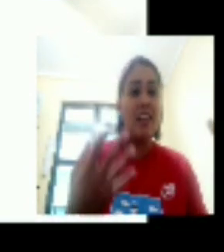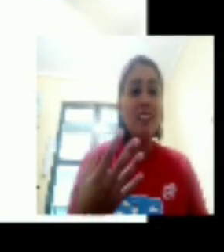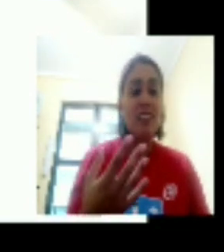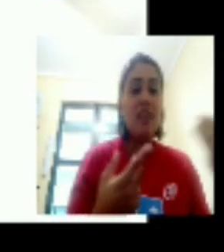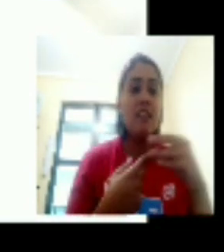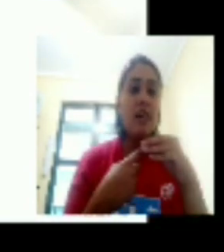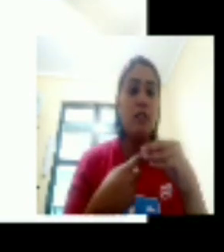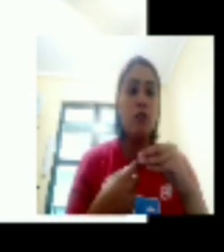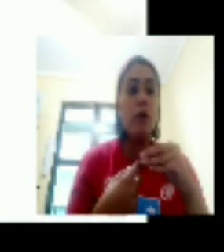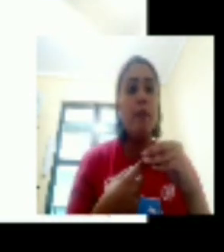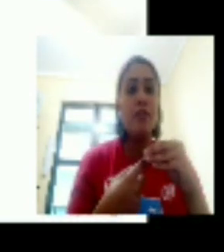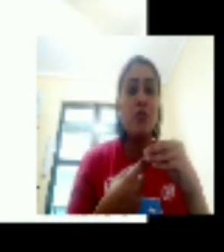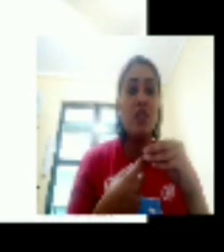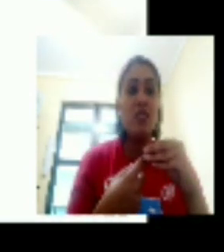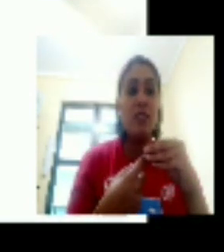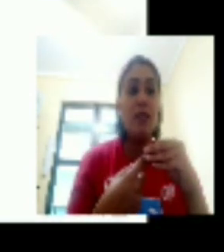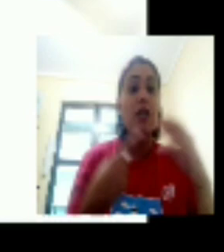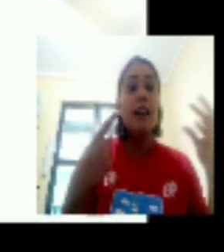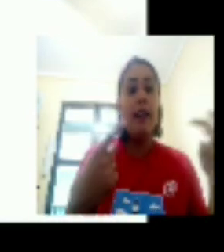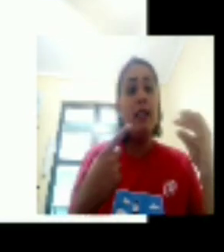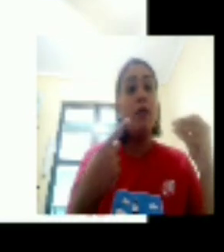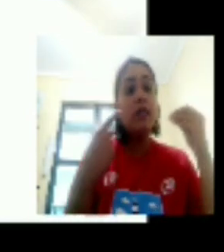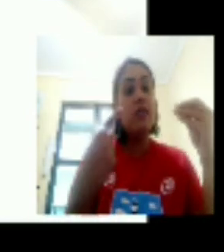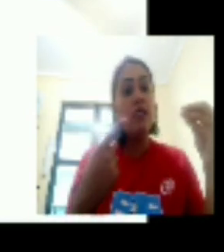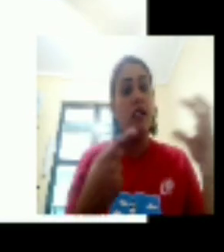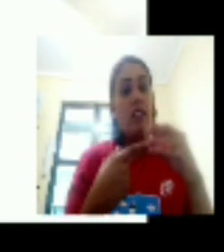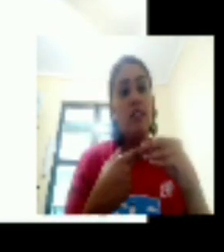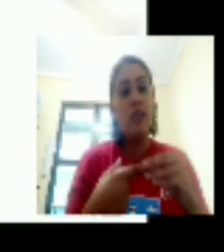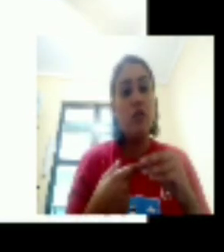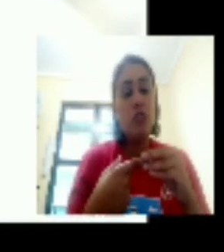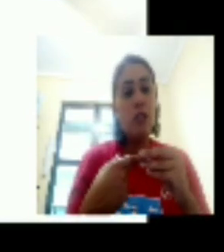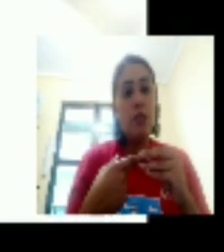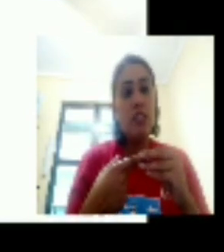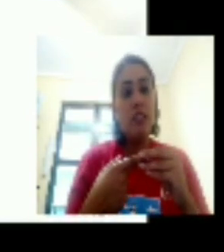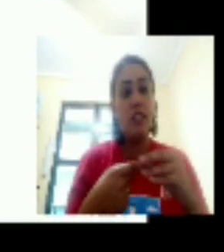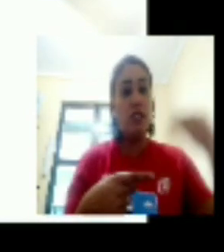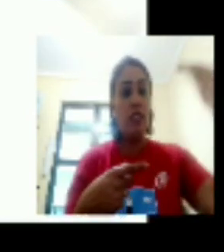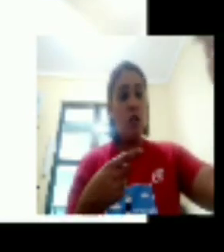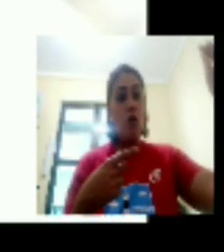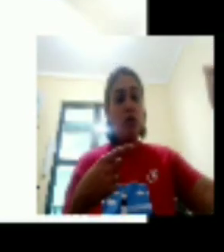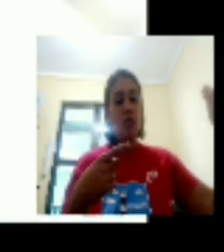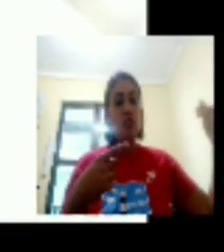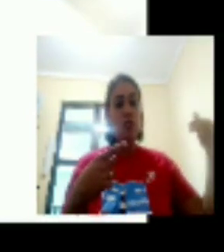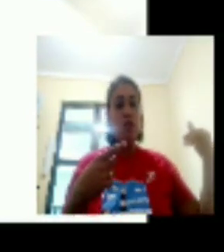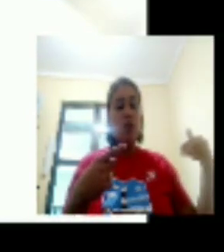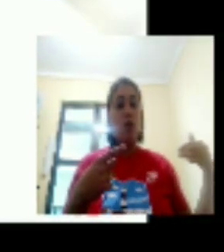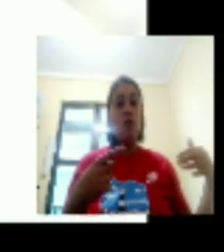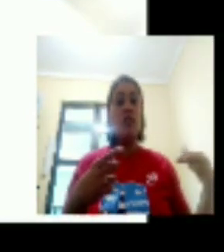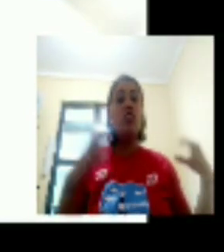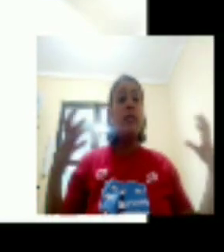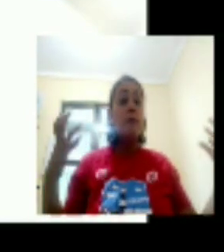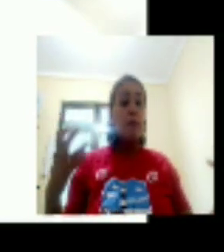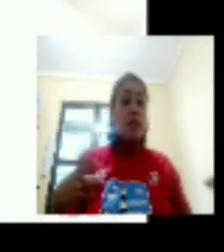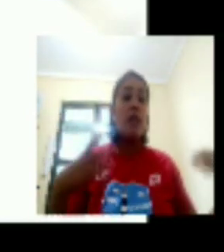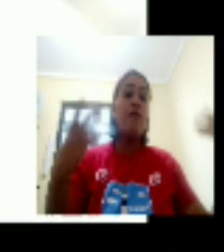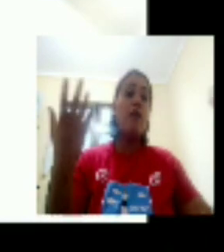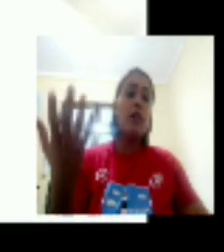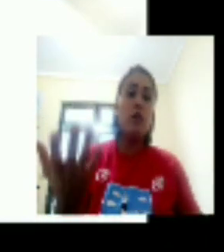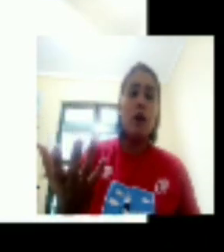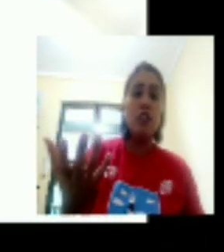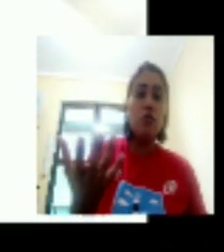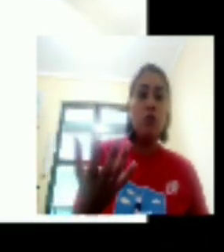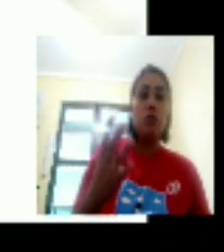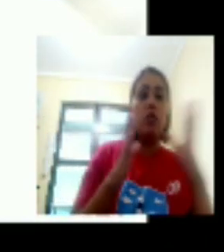é centralizado numa pessoa só. Ele não é centralizado só no presidente. Tem outras coisas